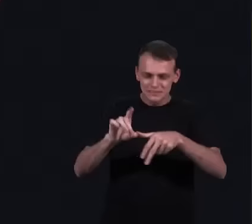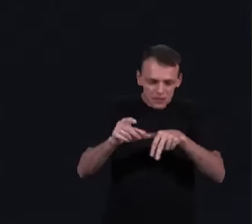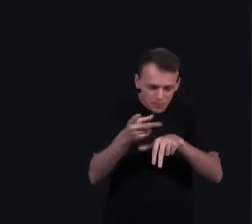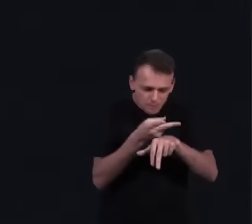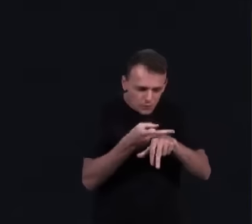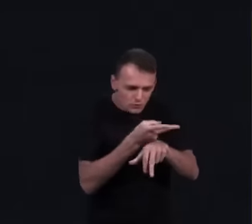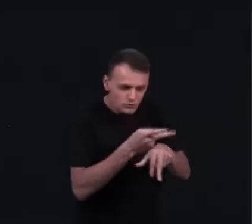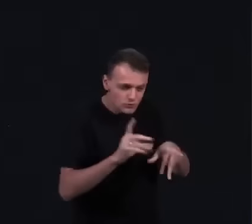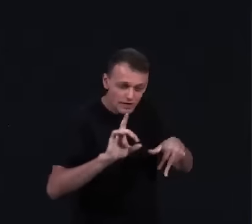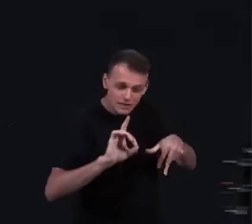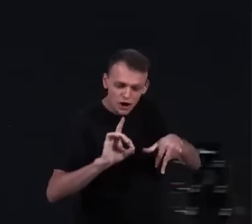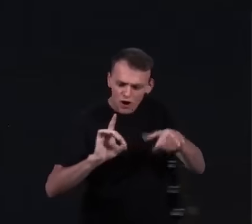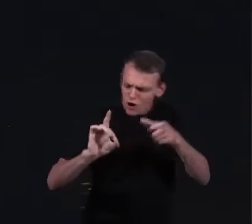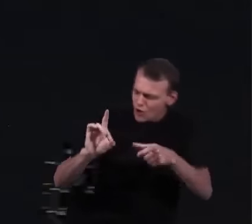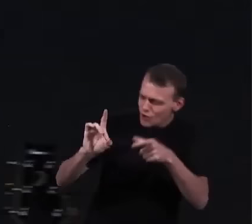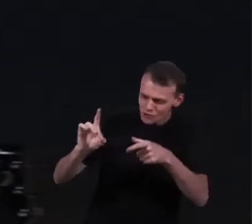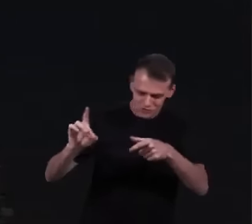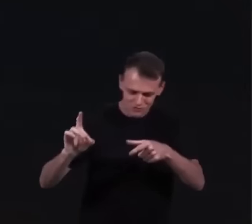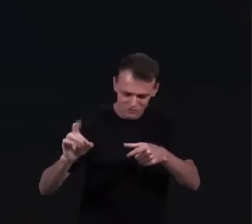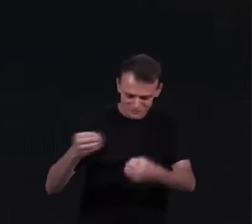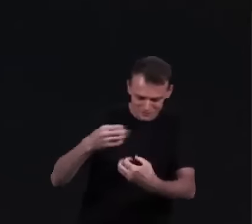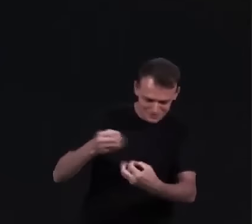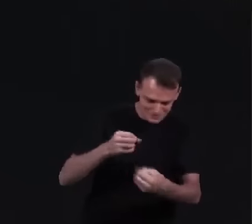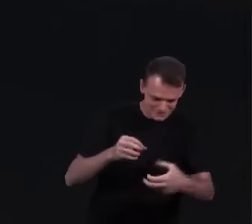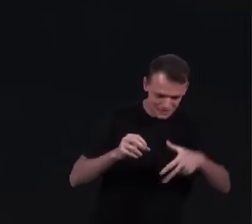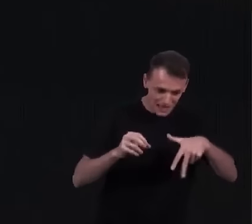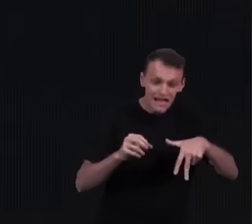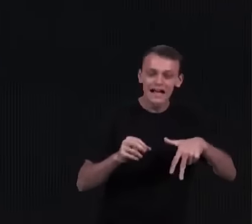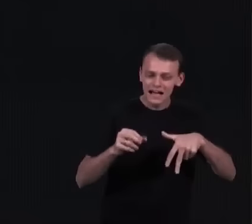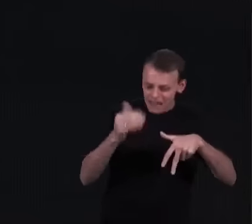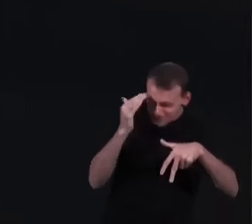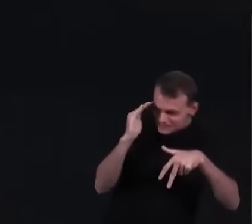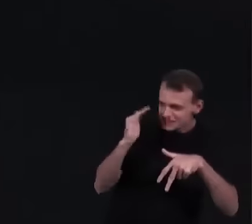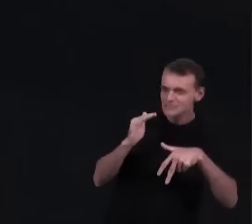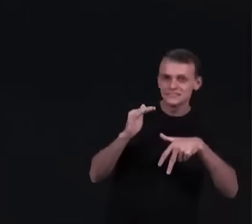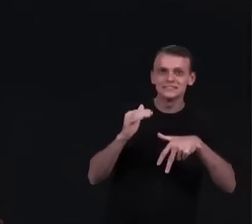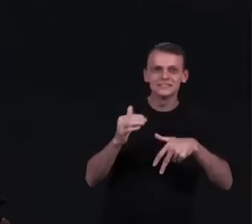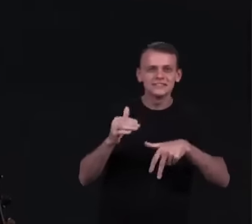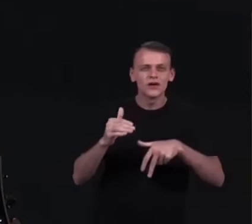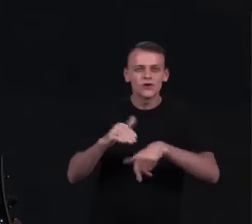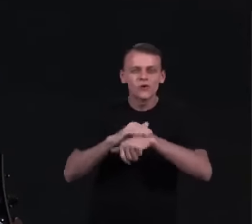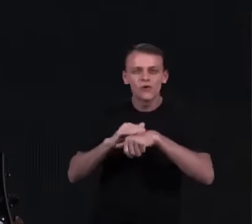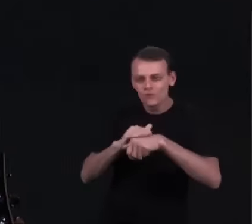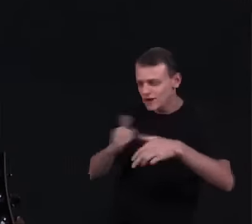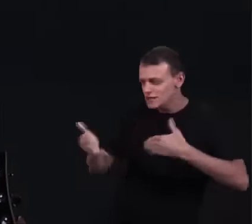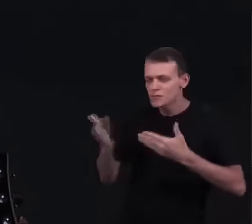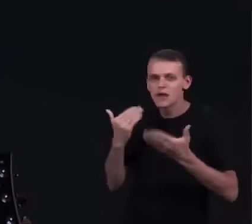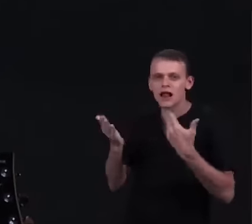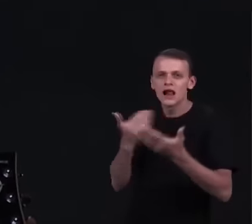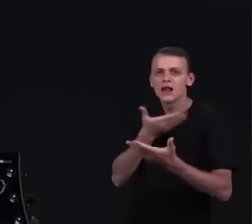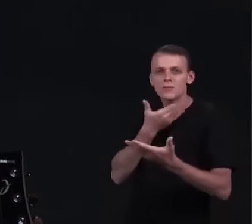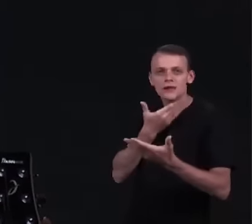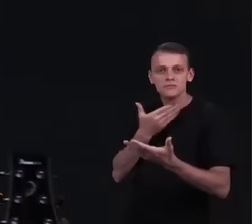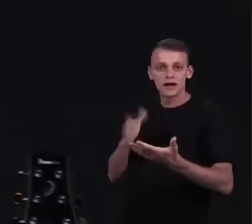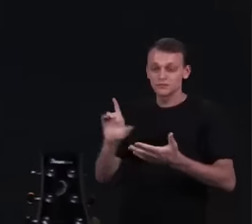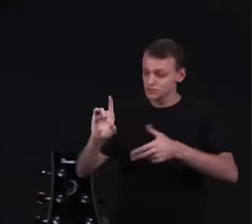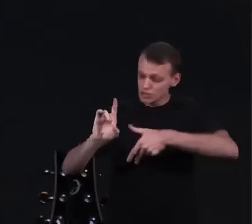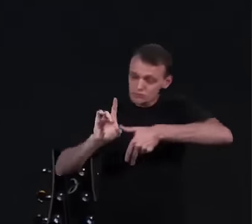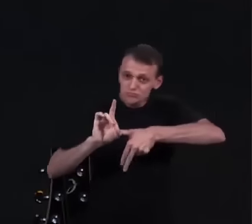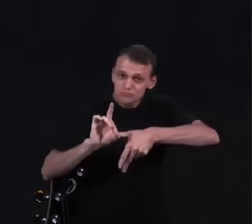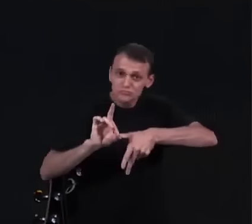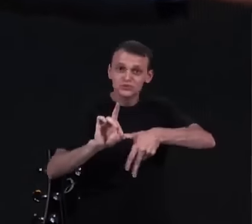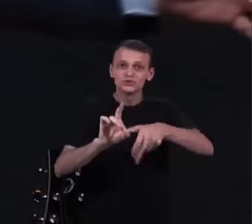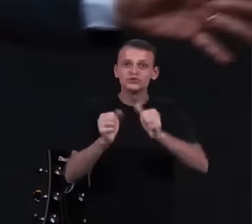Deus escondeu para nós. Entenda que o Criador dos céus e da terra, o Todo-Poderoso, está do nosso lado e